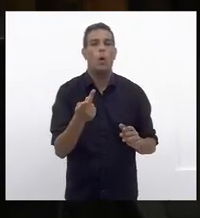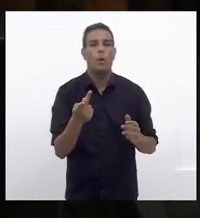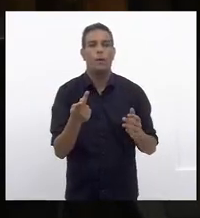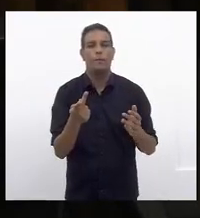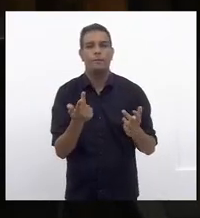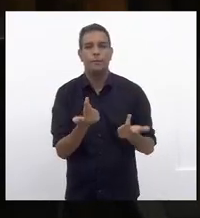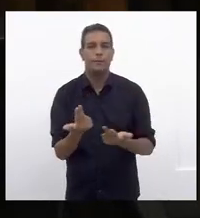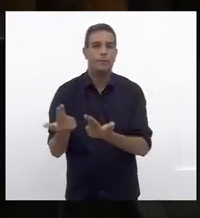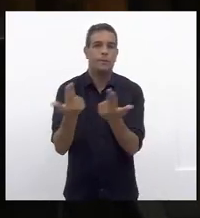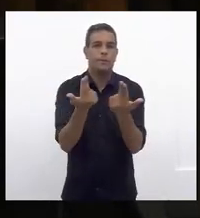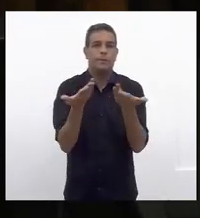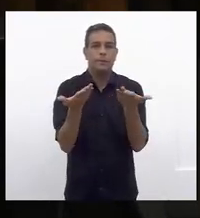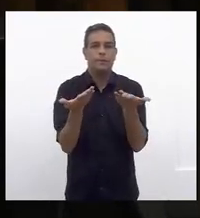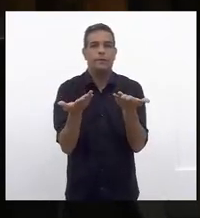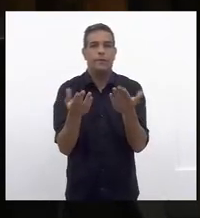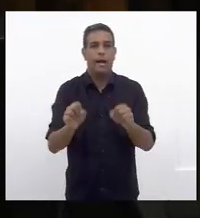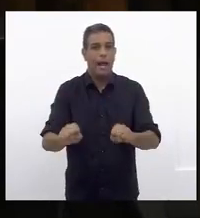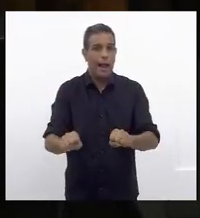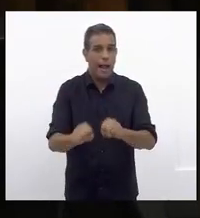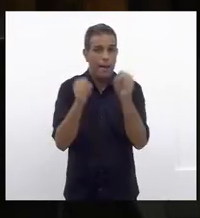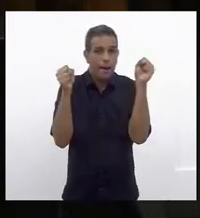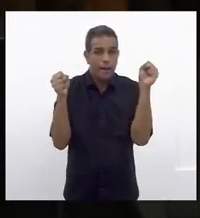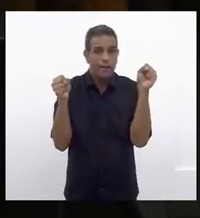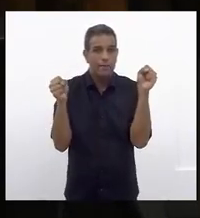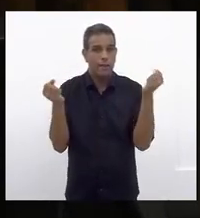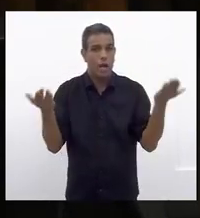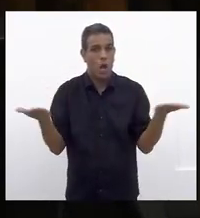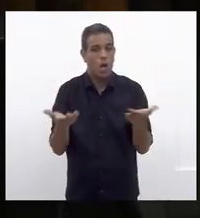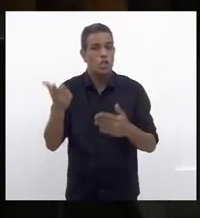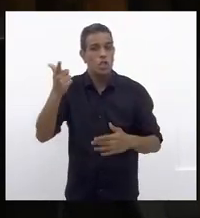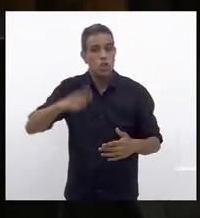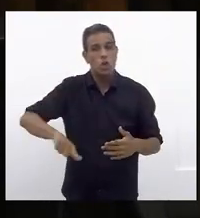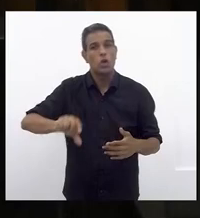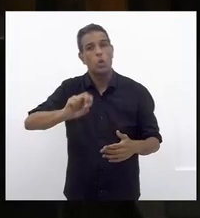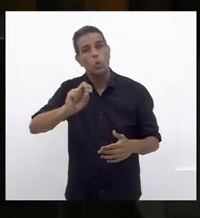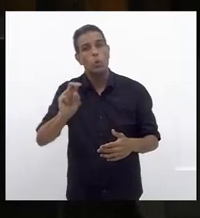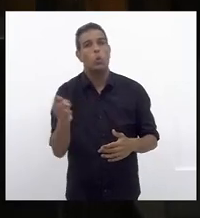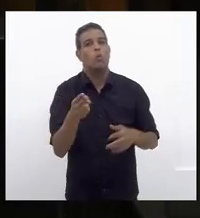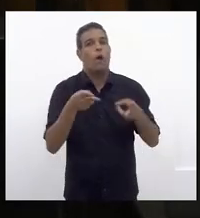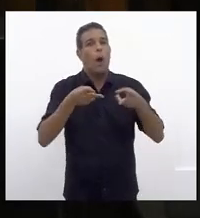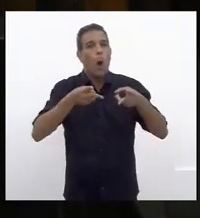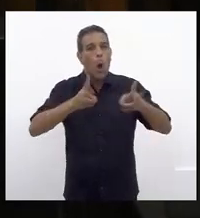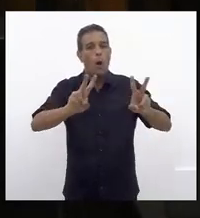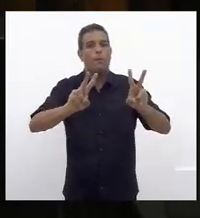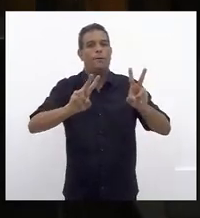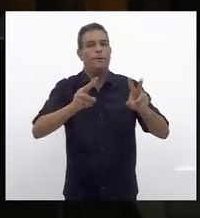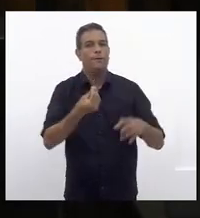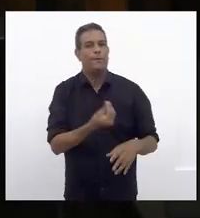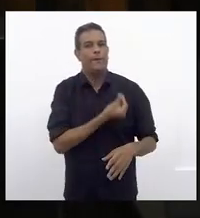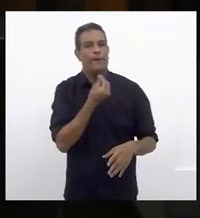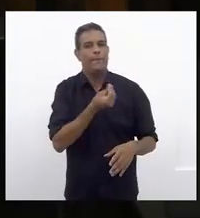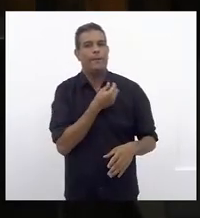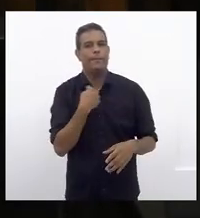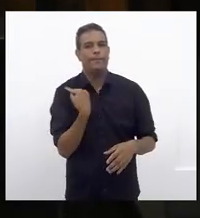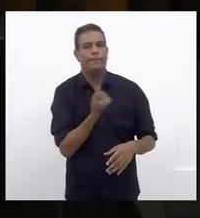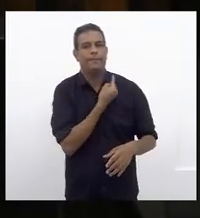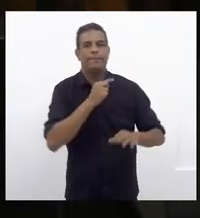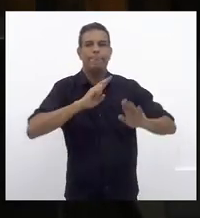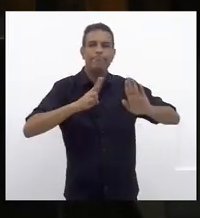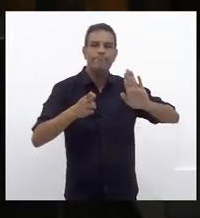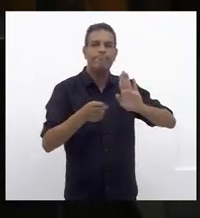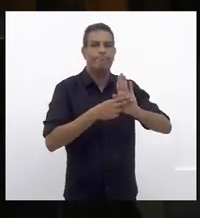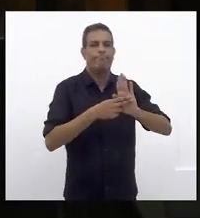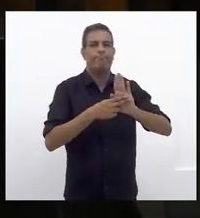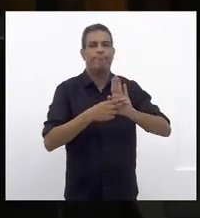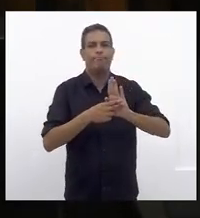mesma? Ela vai quebrar? Ou vai continuar viva para manter os compromissos das